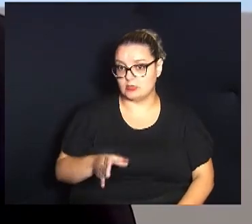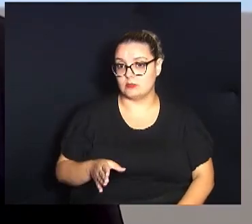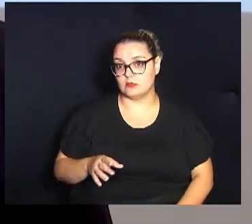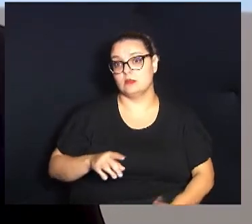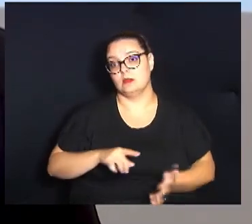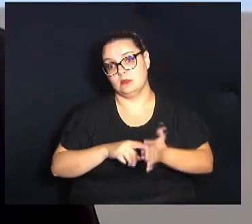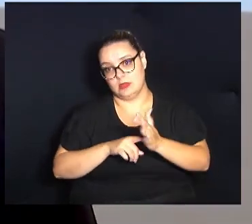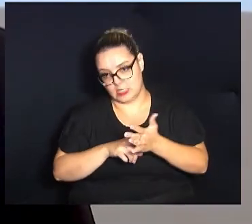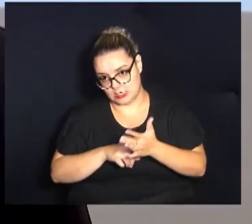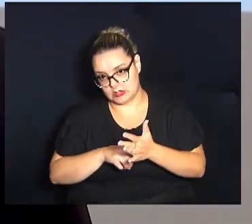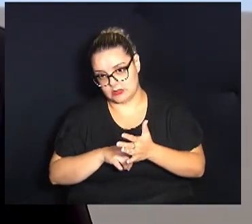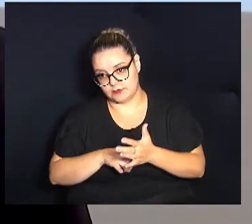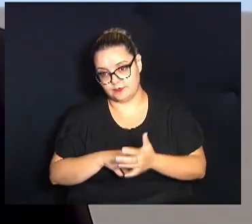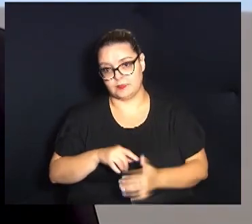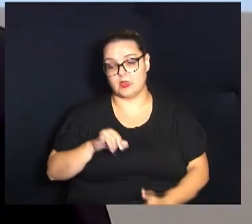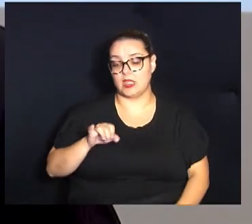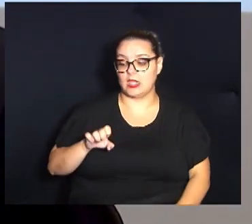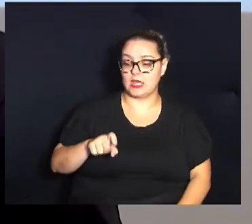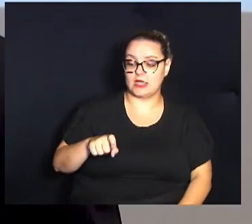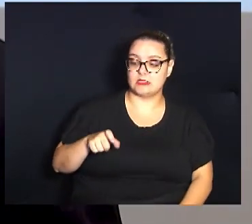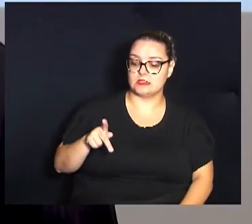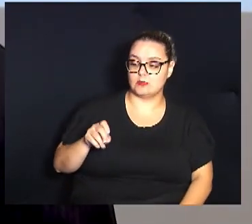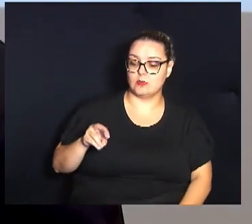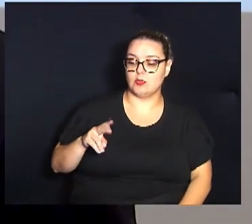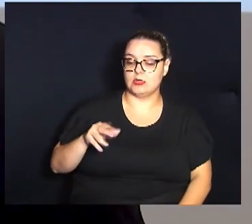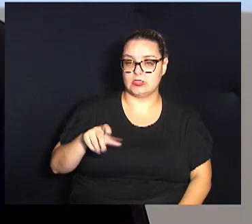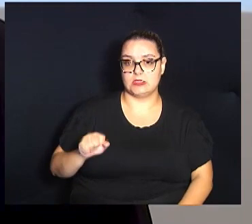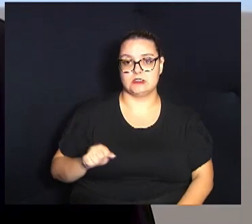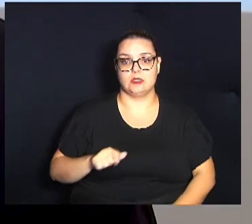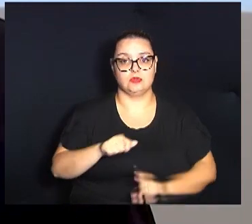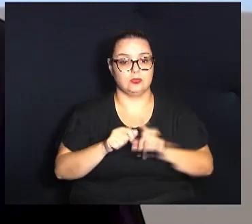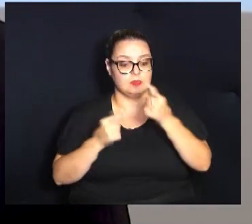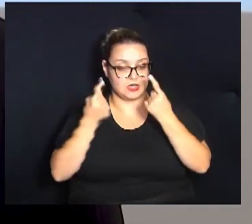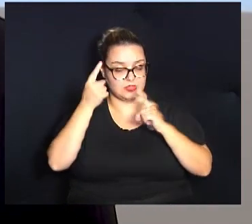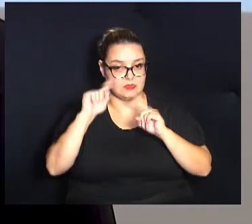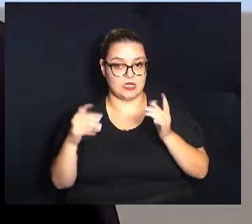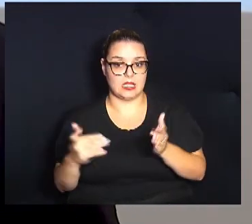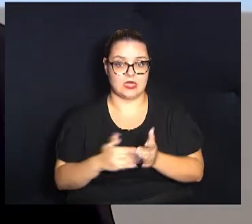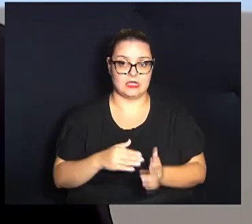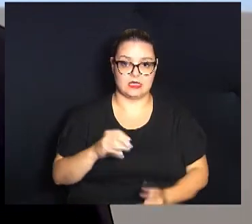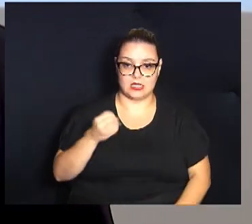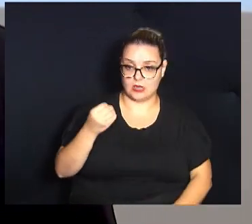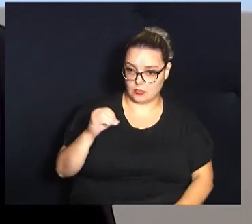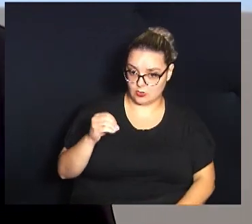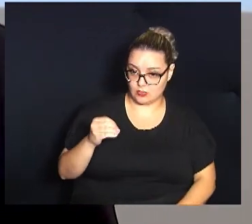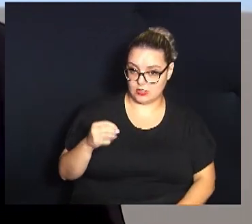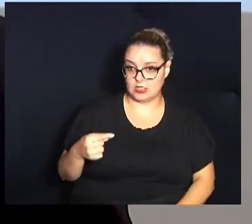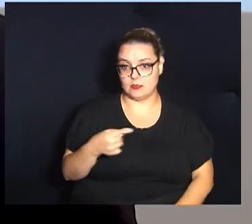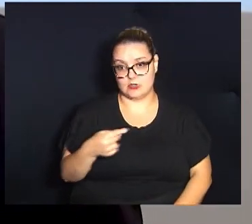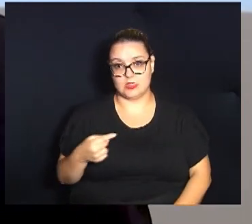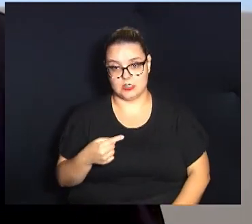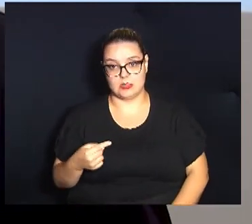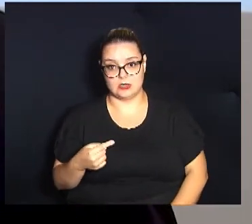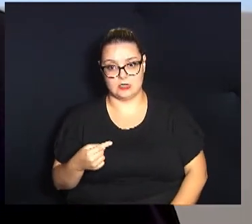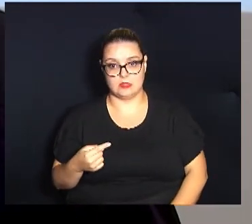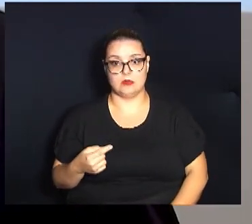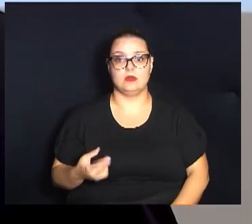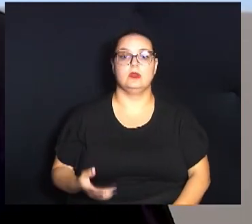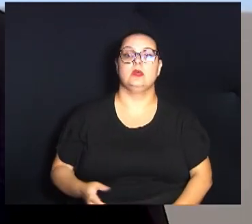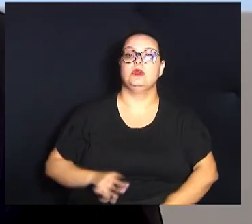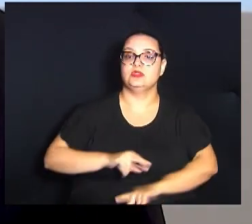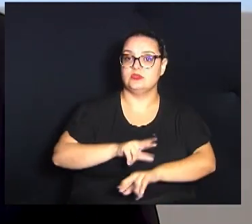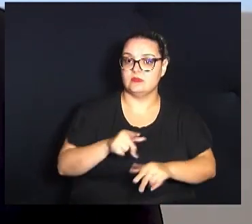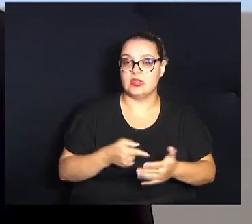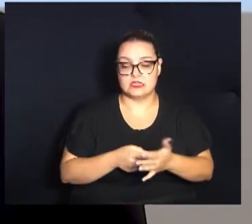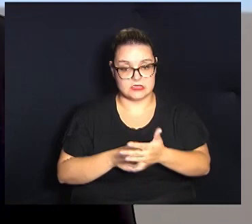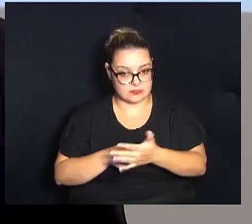máquinas, e a exportação veio de fevereiro até outubro negativo, as importações de partes e peças e também de máquinas